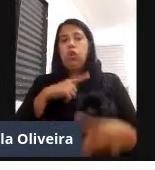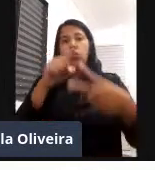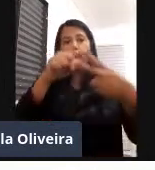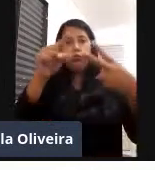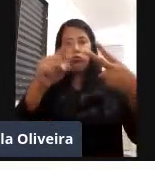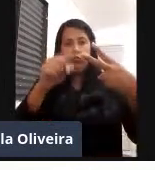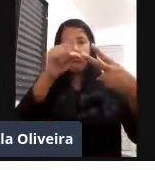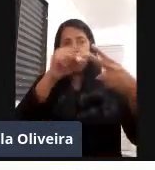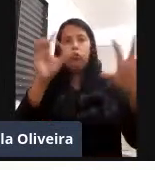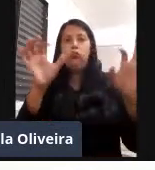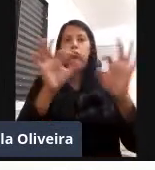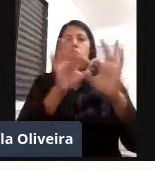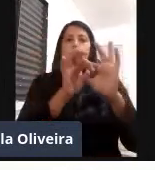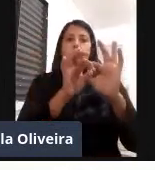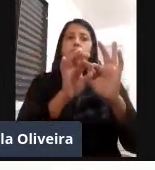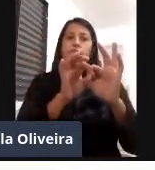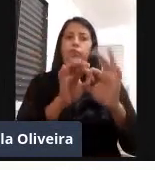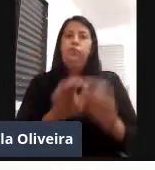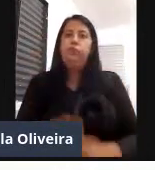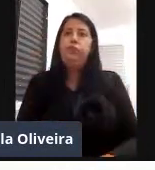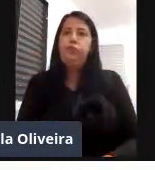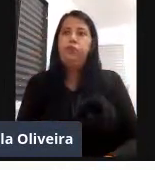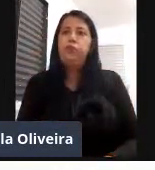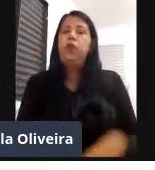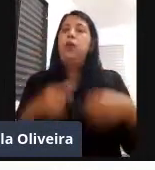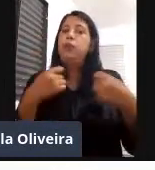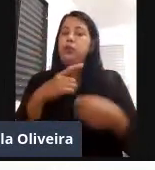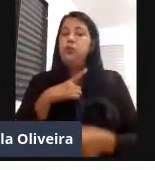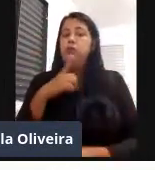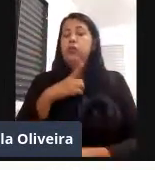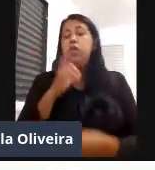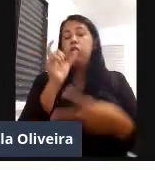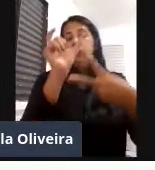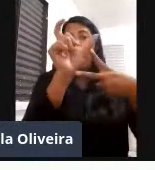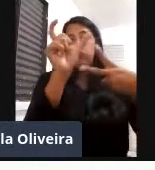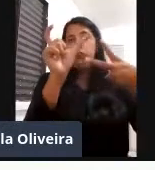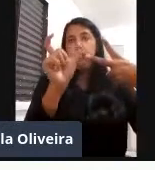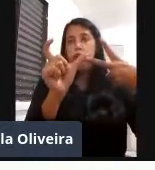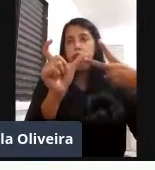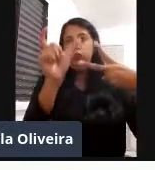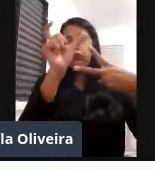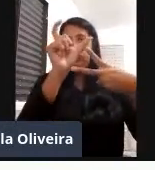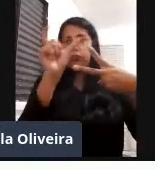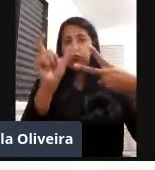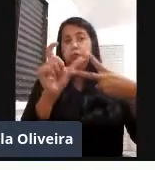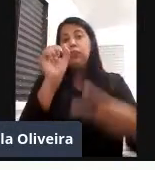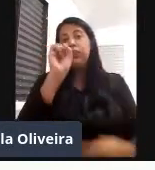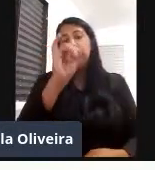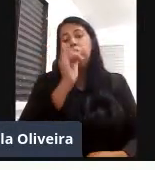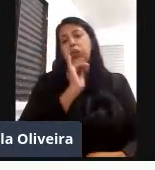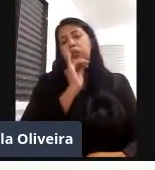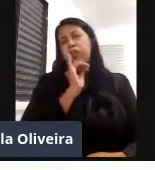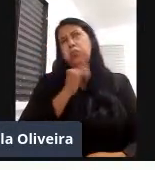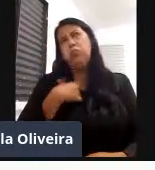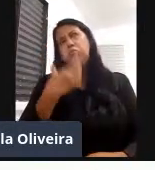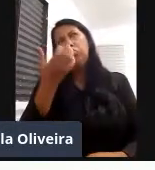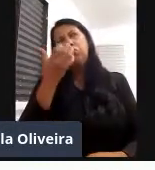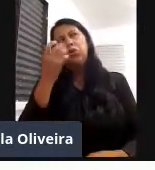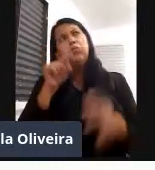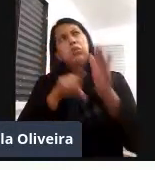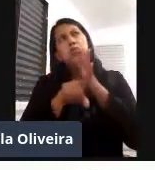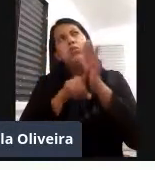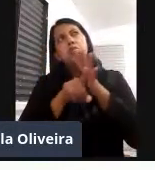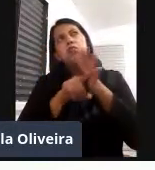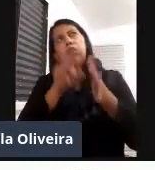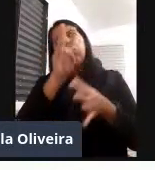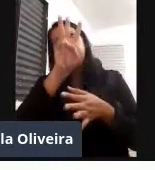as duas palavras. Tem que ter as duas palavras. Eu botei 3 palavras. Tem que ter as 3 palavras. Então, o computador vai trazer isso para